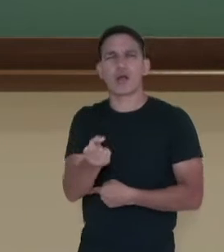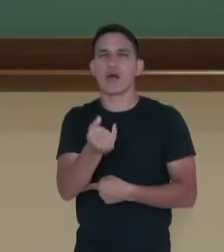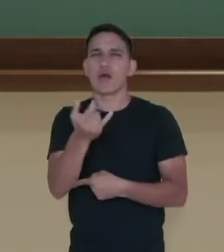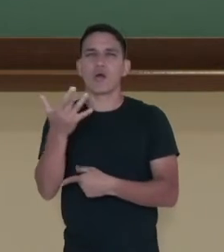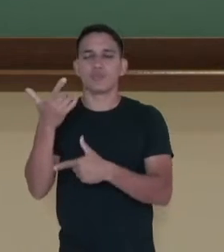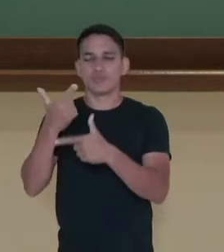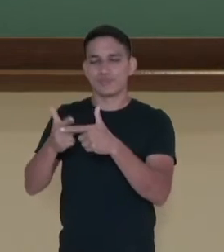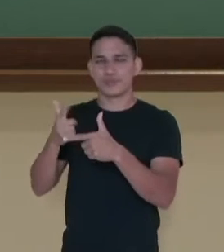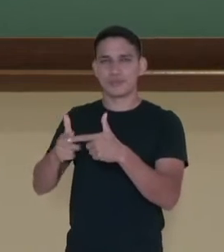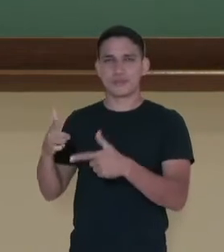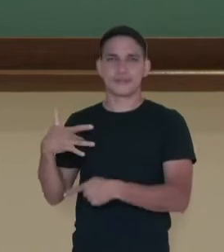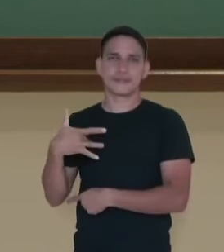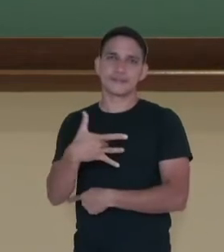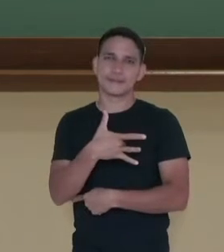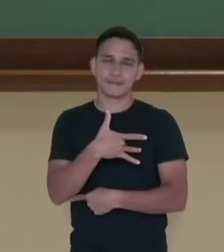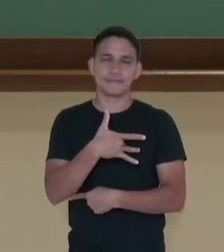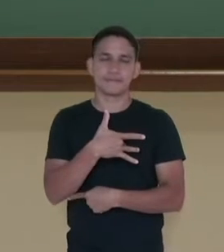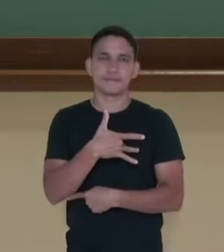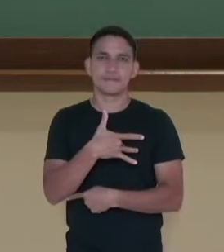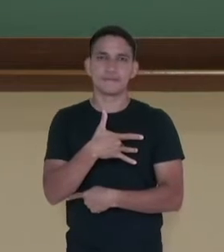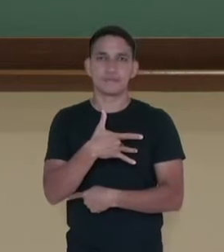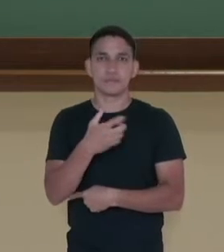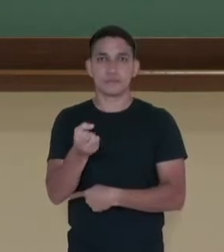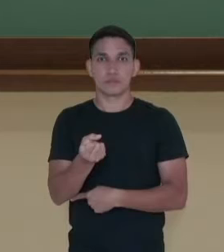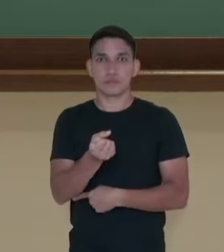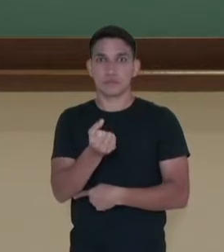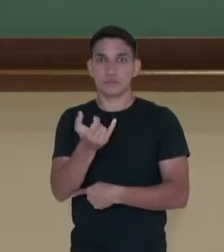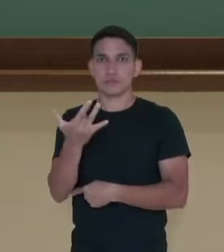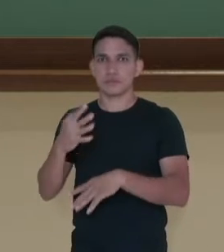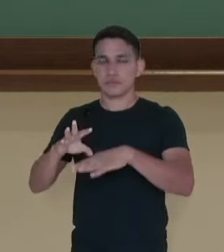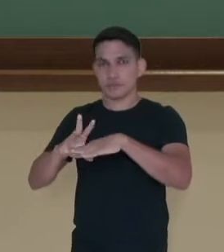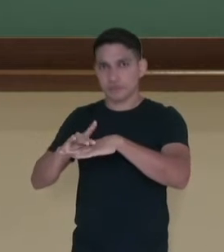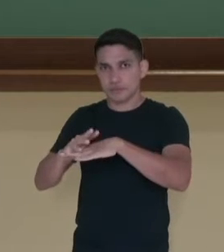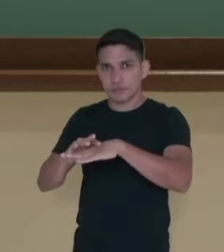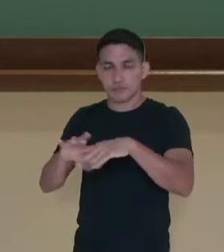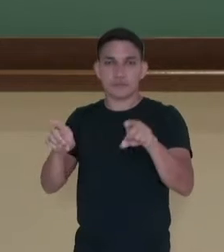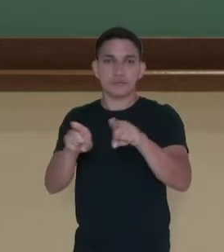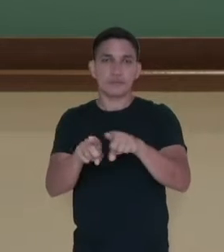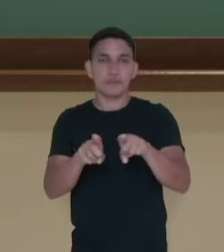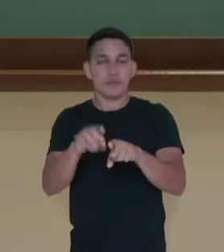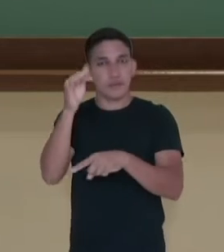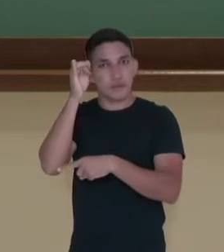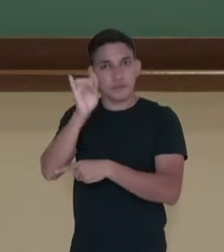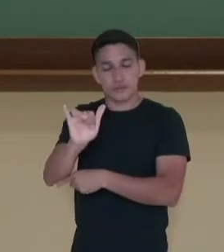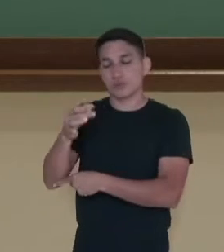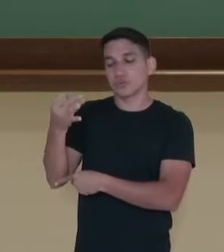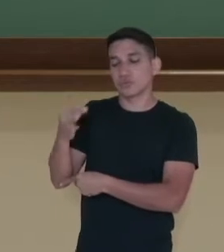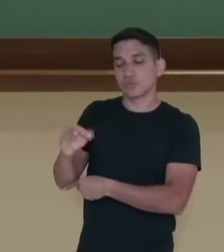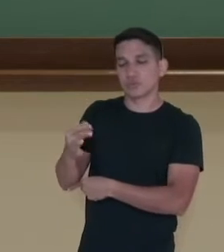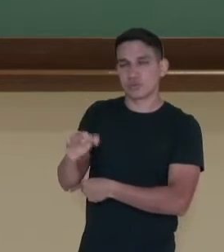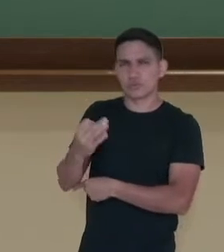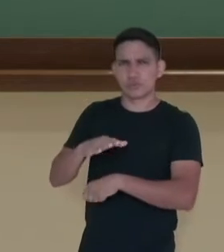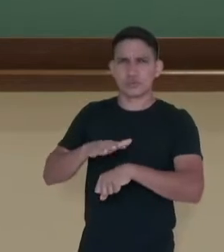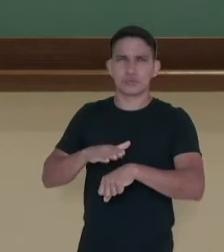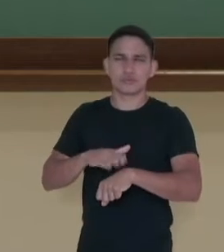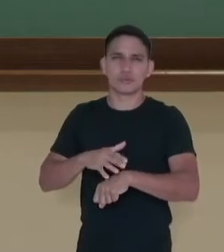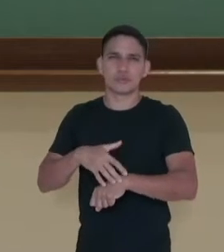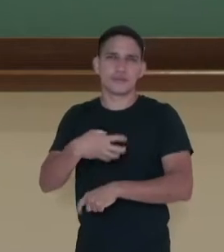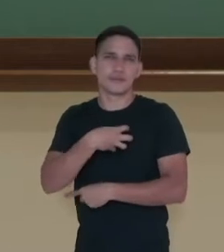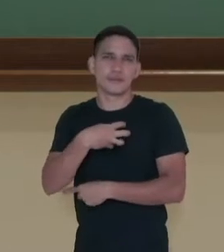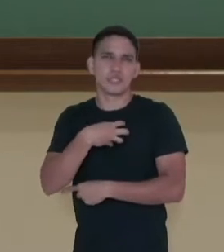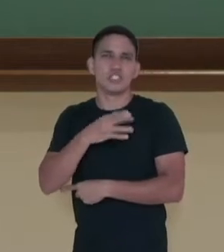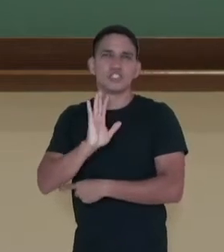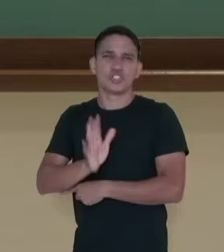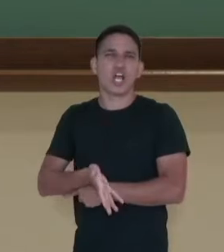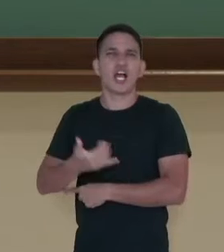de saúde. Tá? Há algumas enfermidades e também dores quando nós já estivermos aí com uma